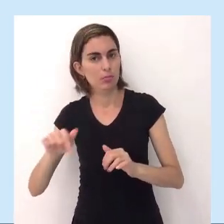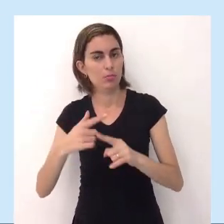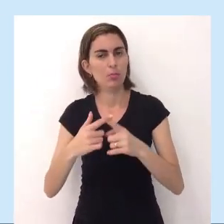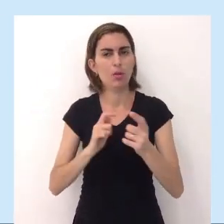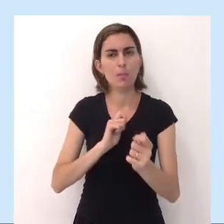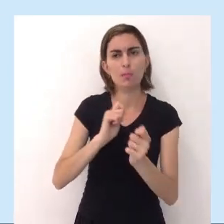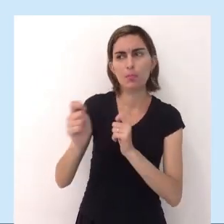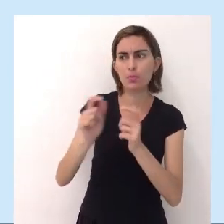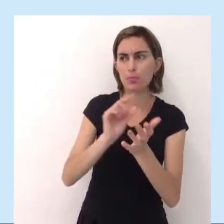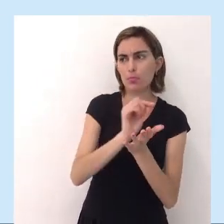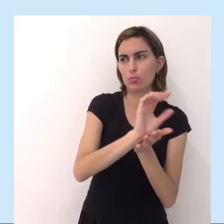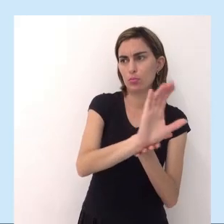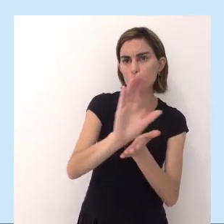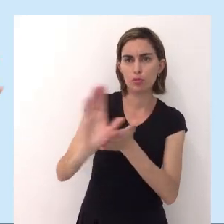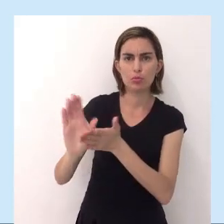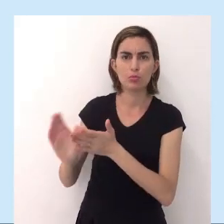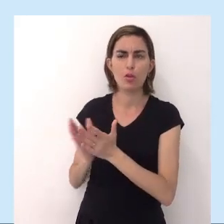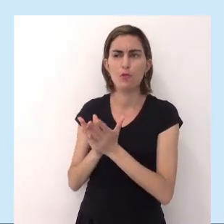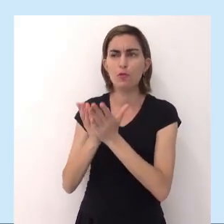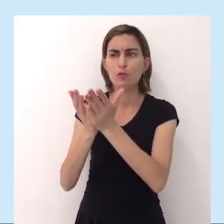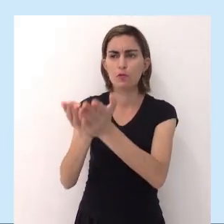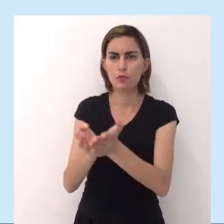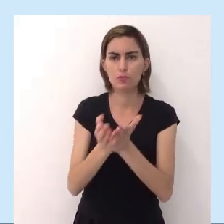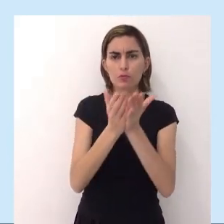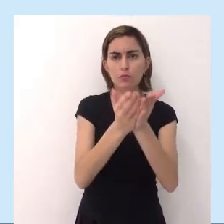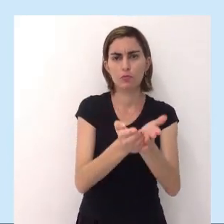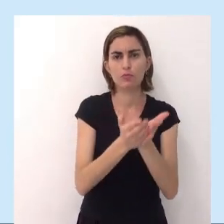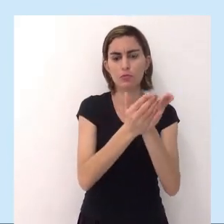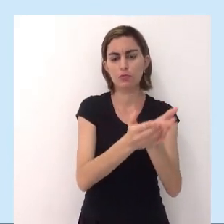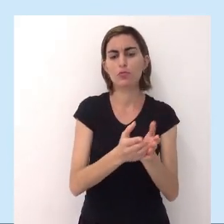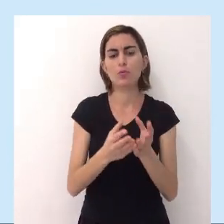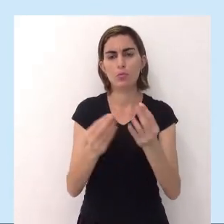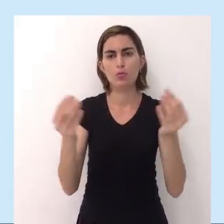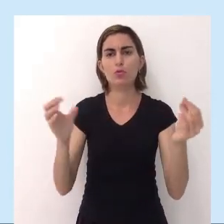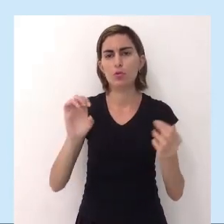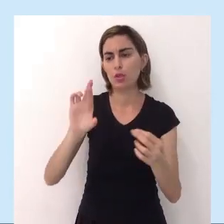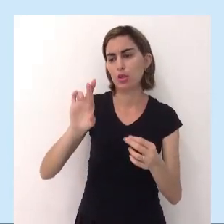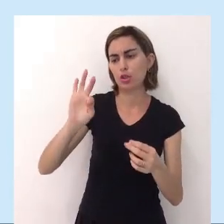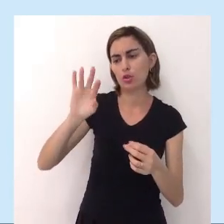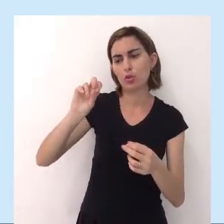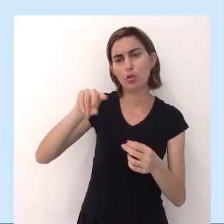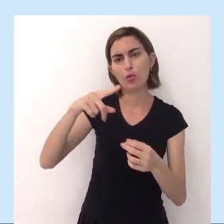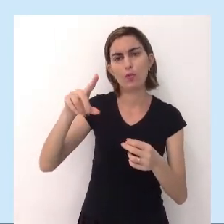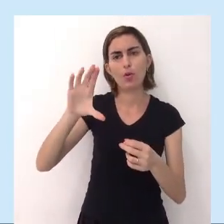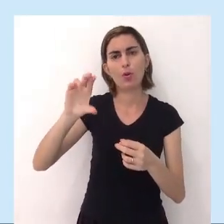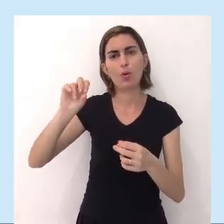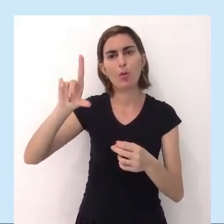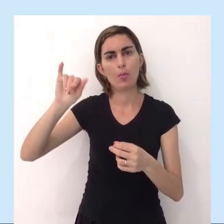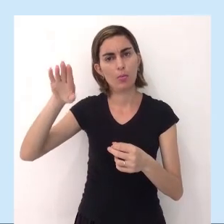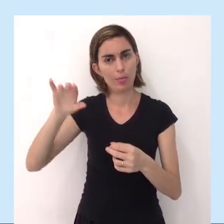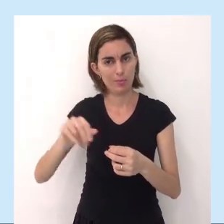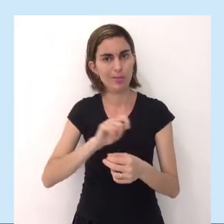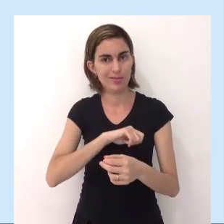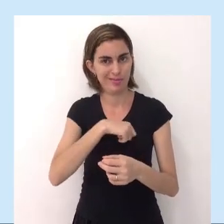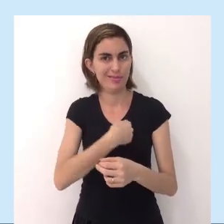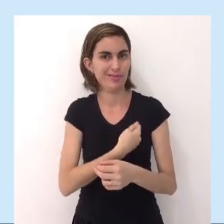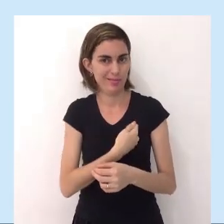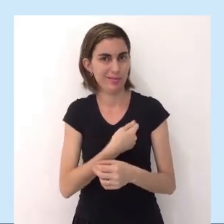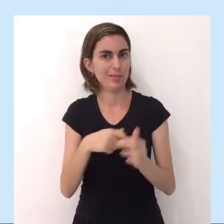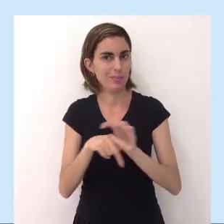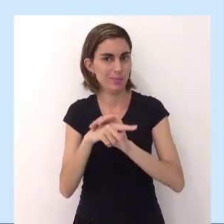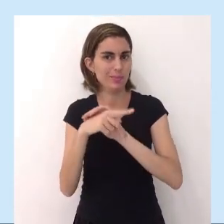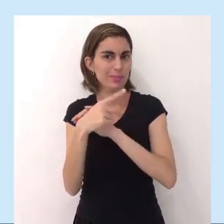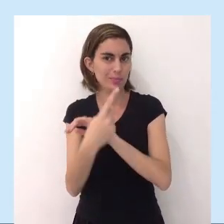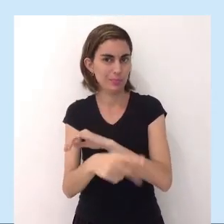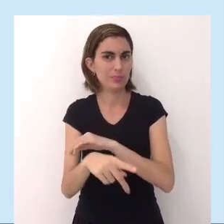Porque financiou muitas navegações, ok? Por exemplo, aí o Cristóvão Colombo, o espanhol, né?